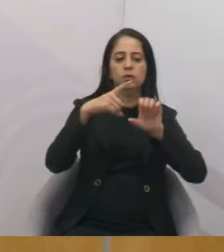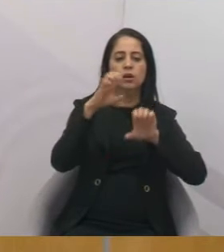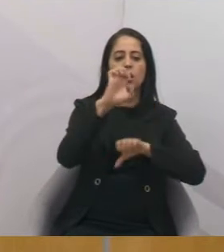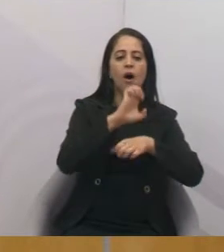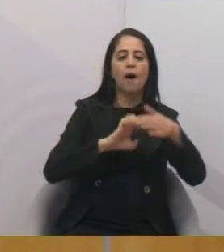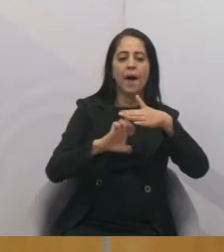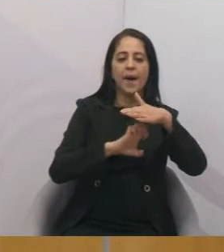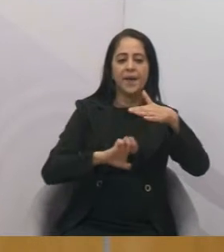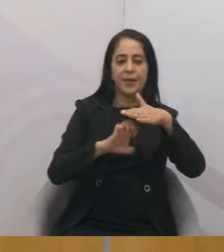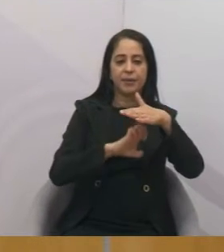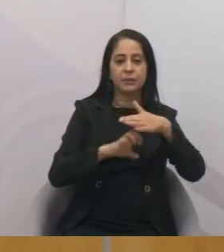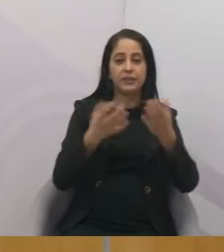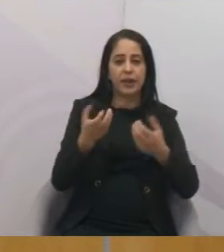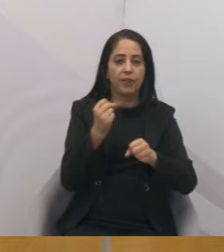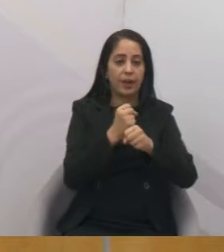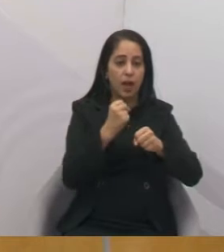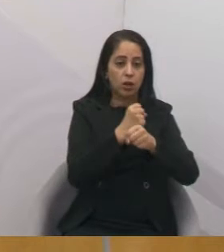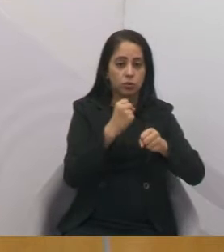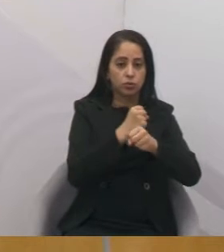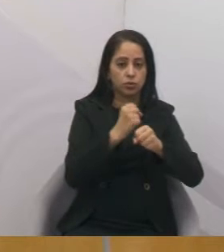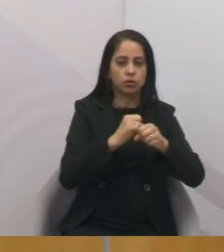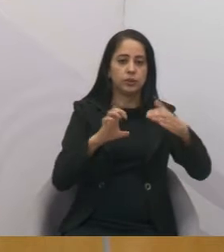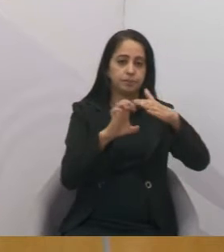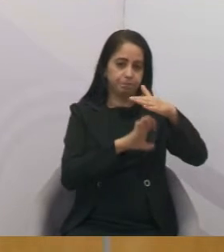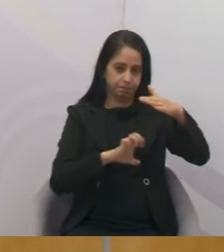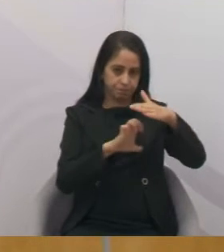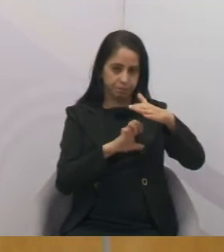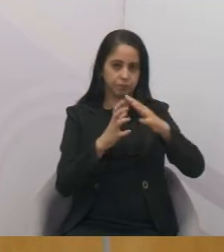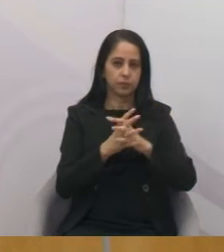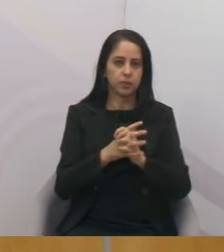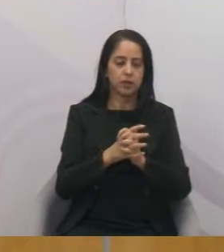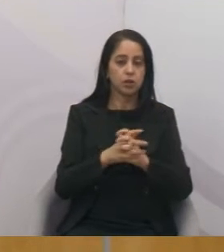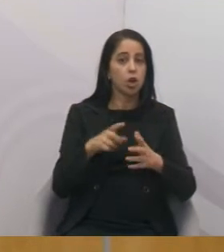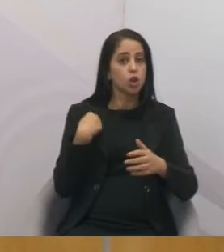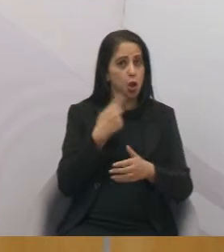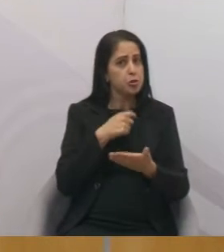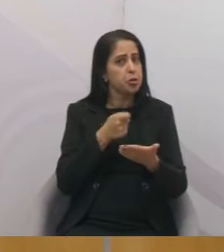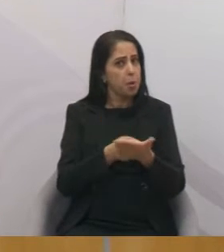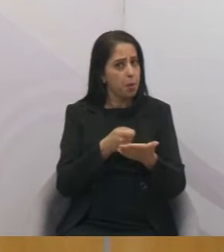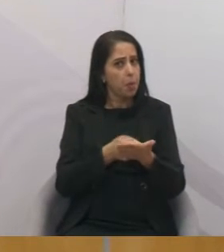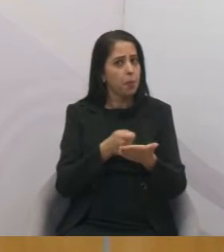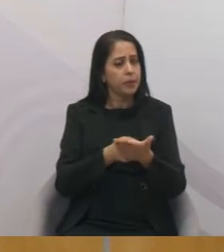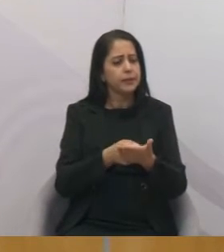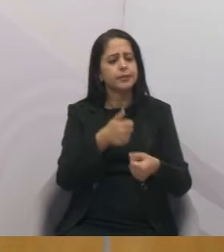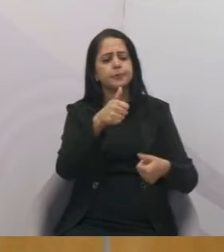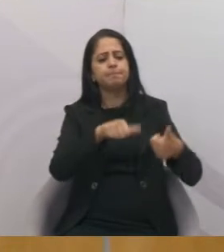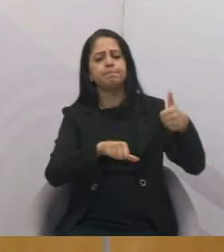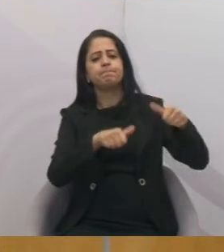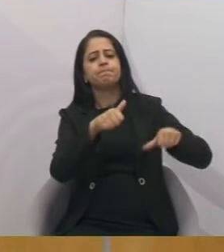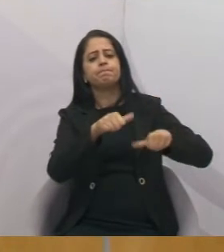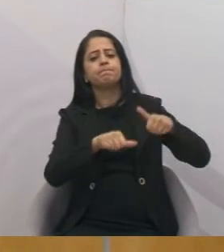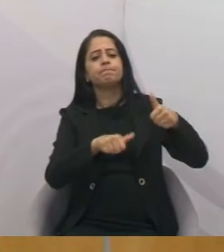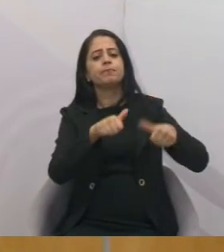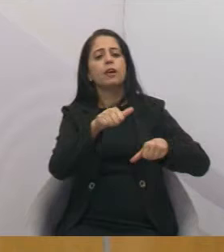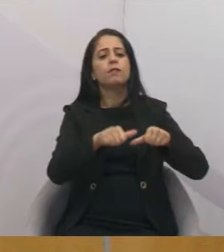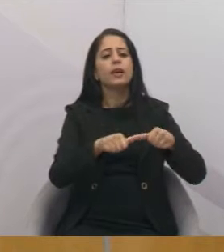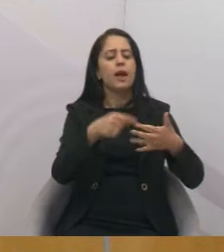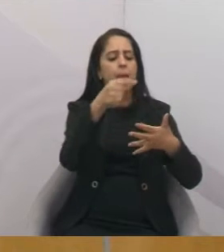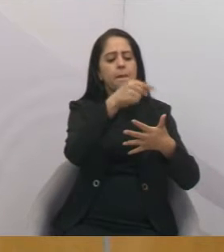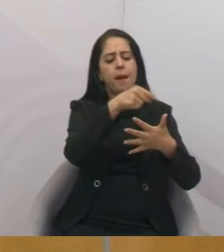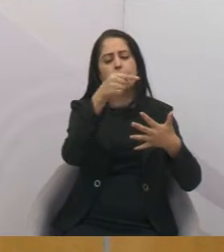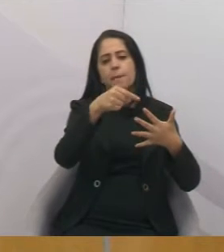oferir lucro na nossa cidade, nós temos a obrigação de avaliar vários